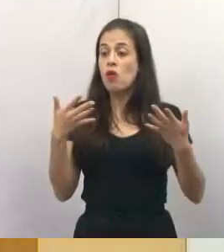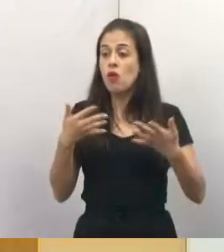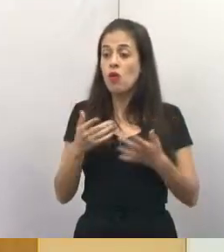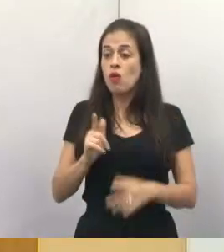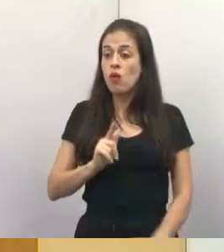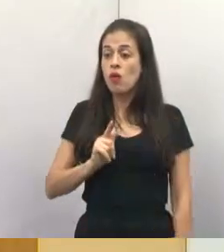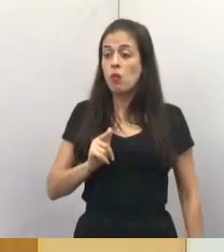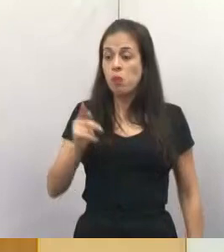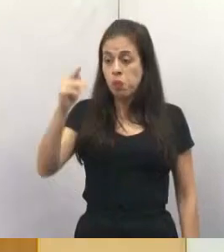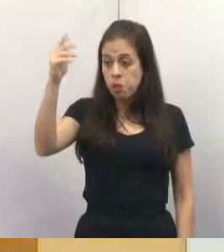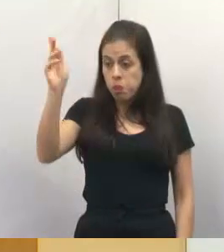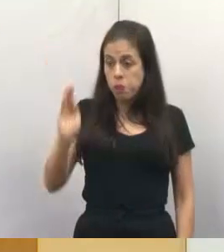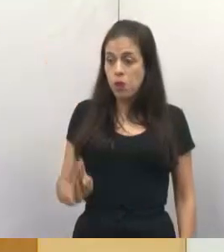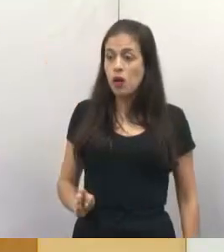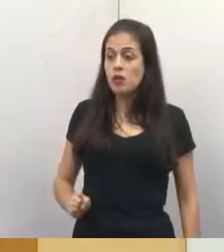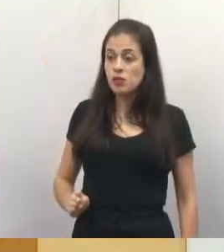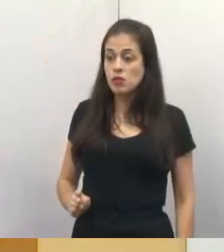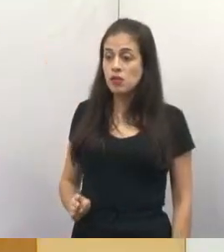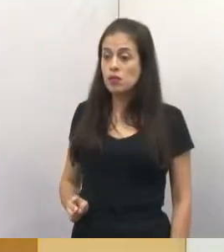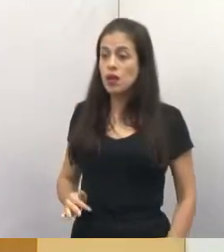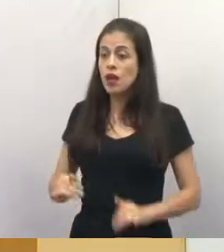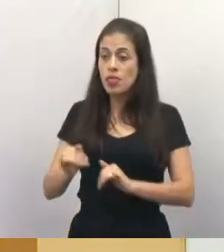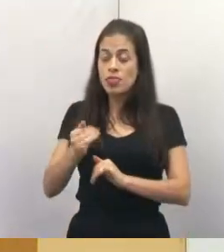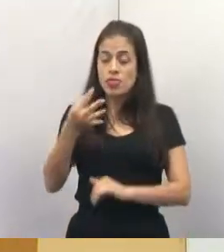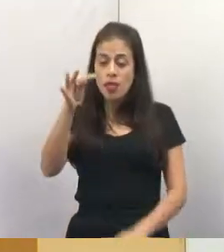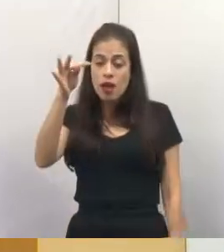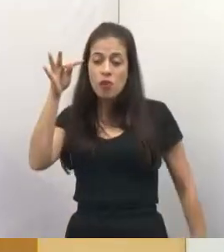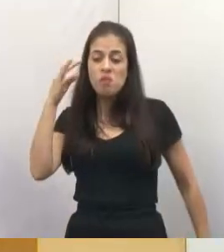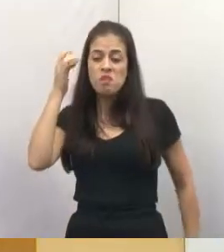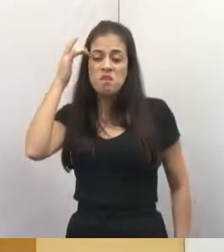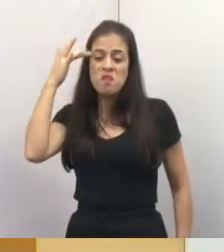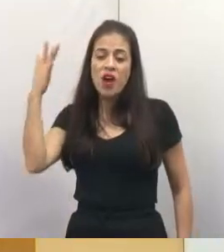A tecnologia, a facilidade, para aqueles que